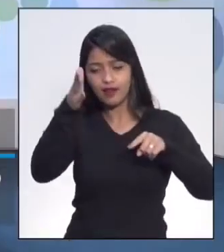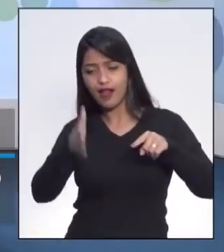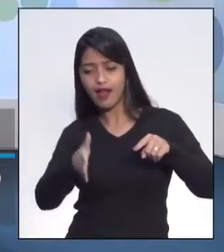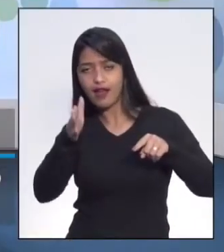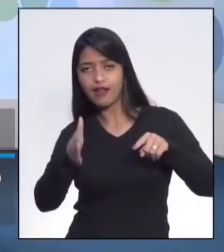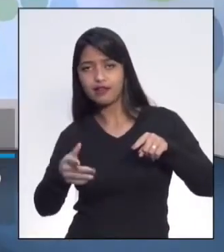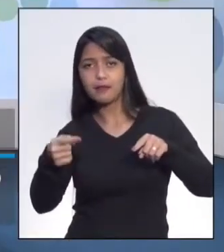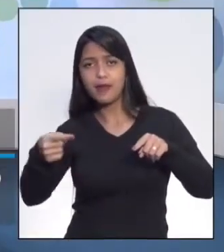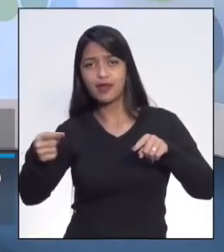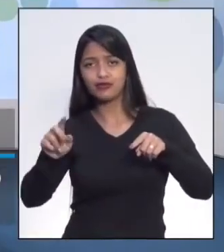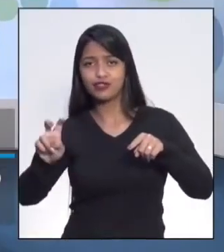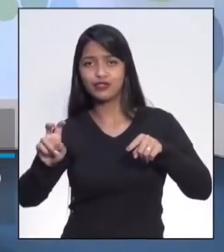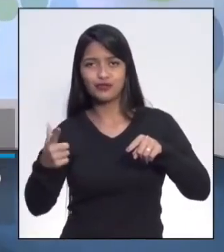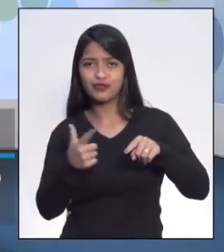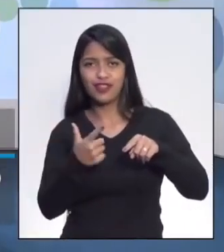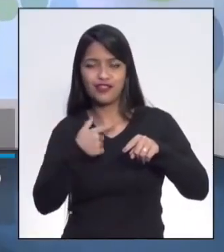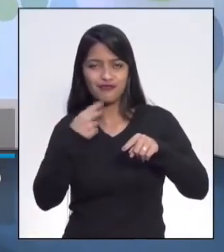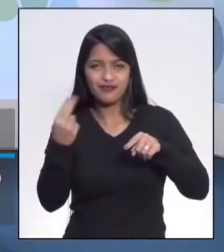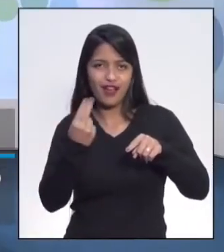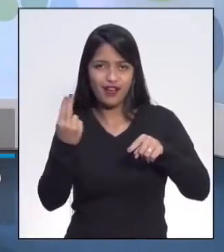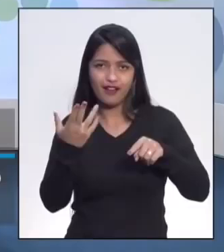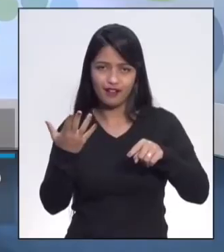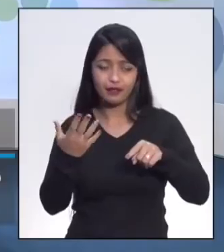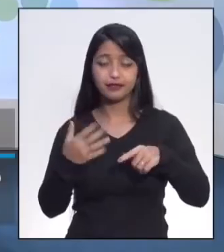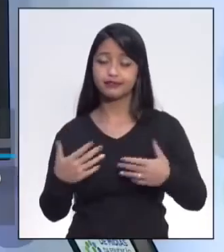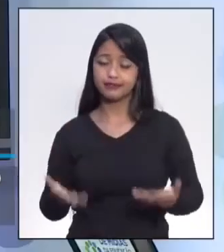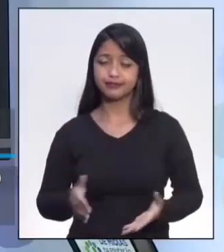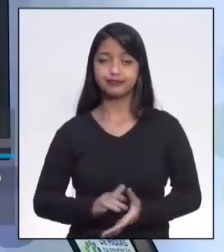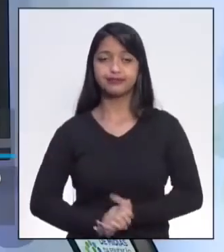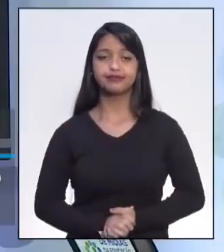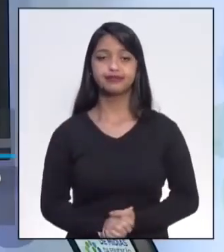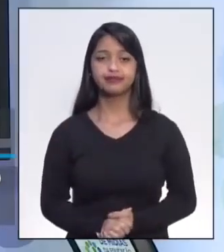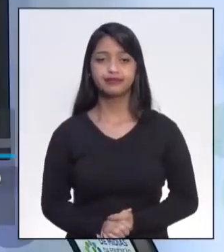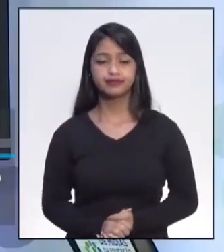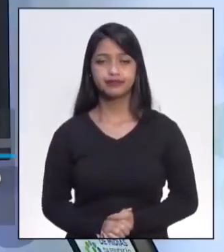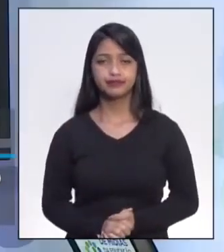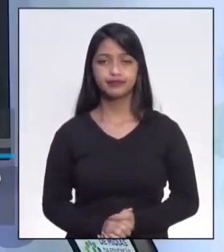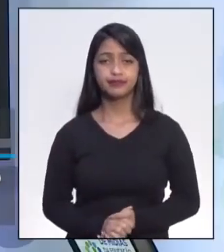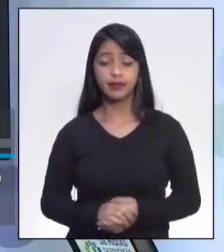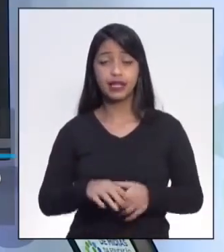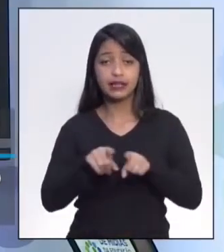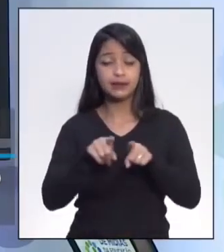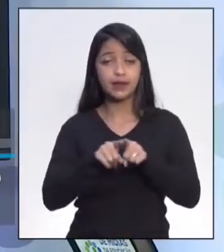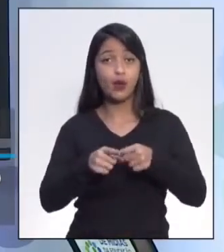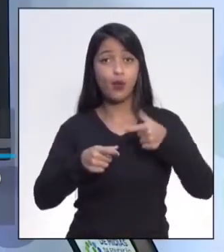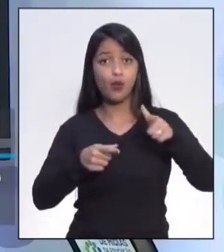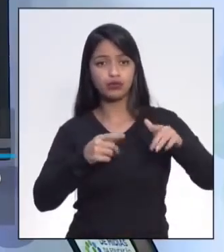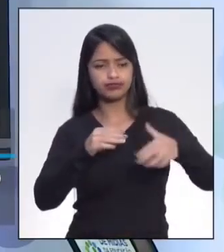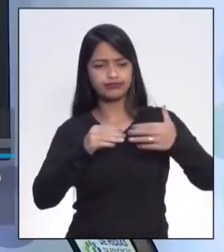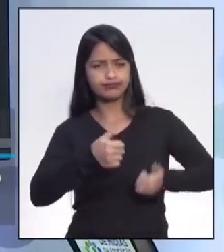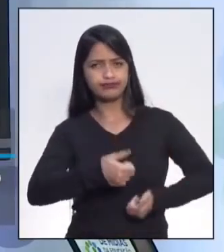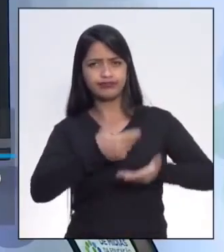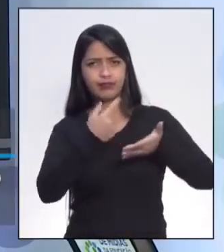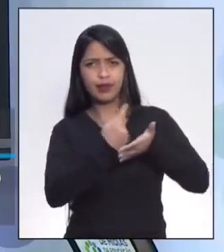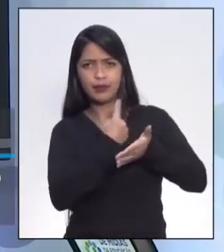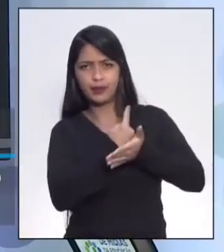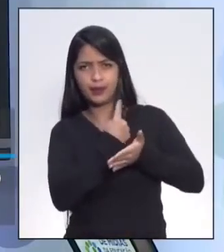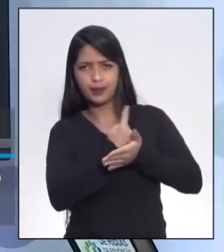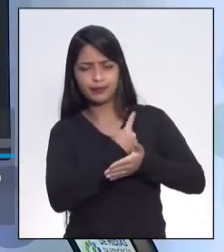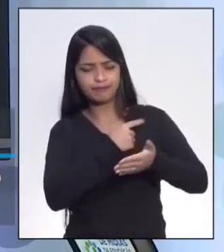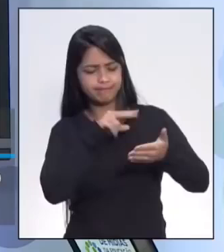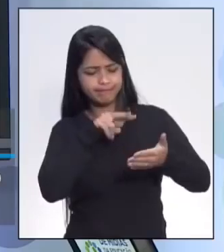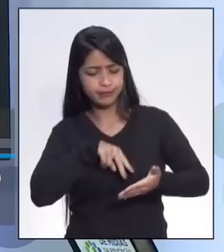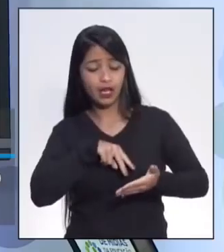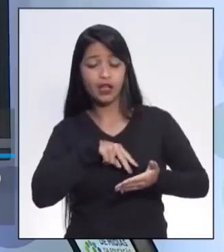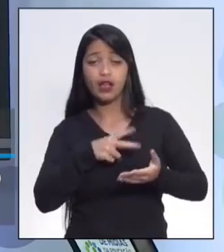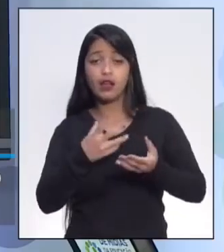Correto? Então, o que acontece aqui nesse caso? E eu também vendo outras perguntas no chat. Gente, muita gente disse